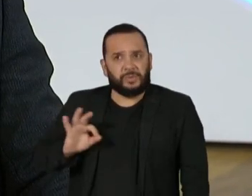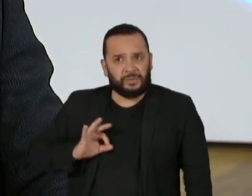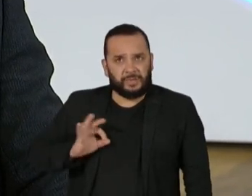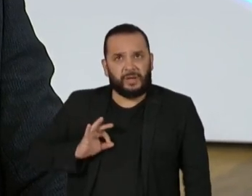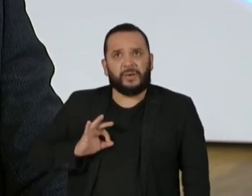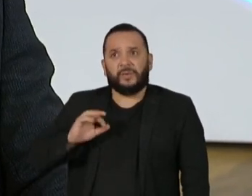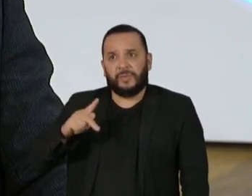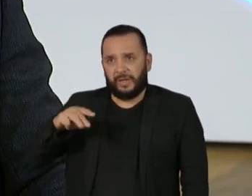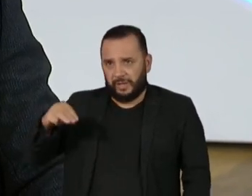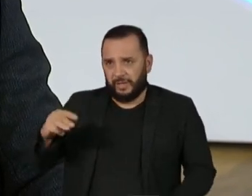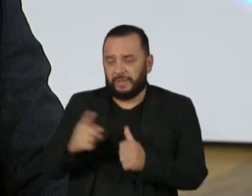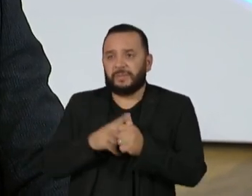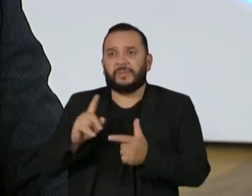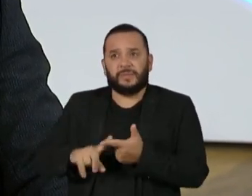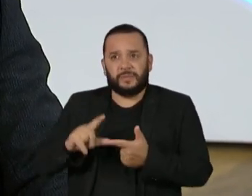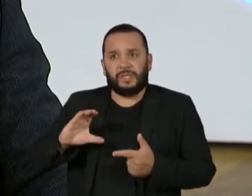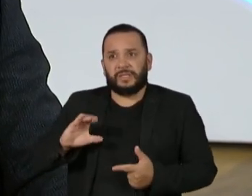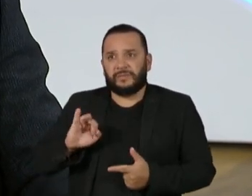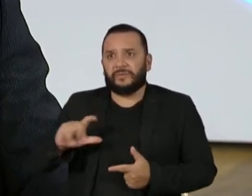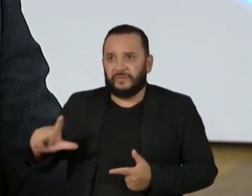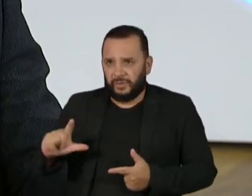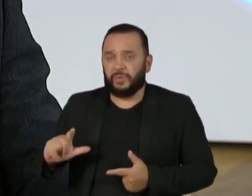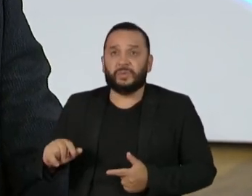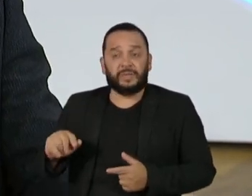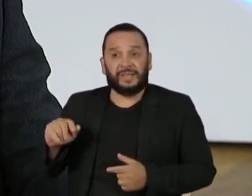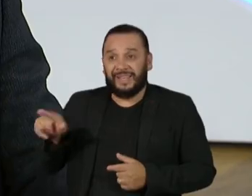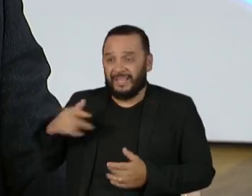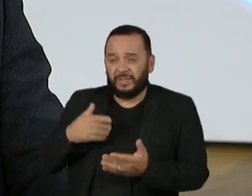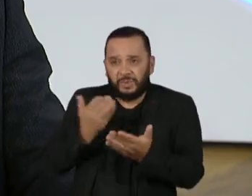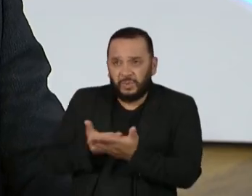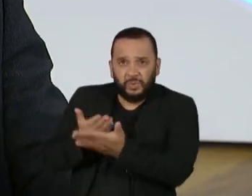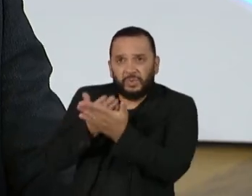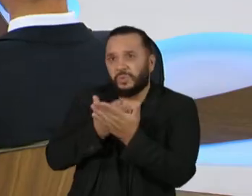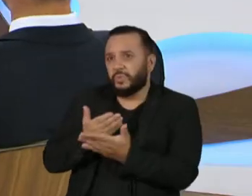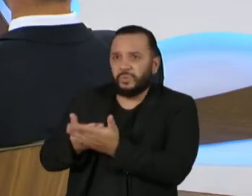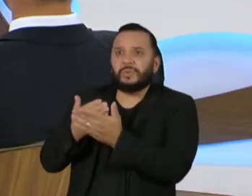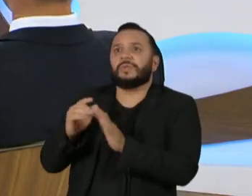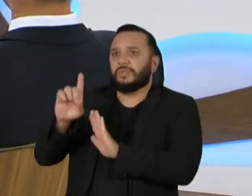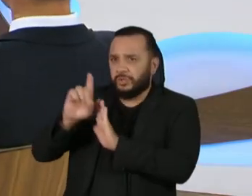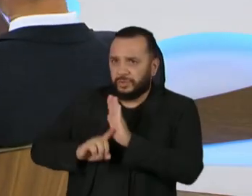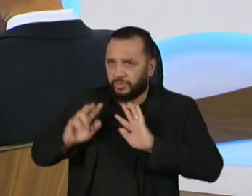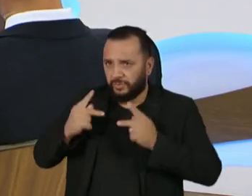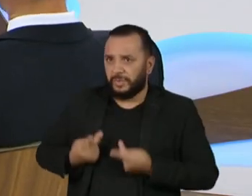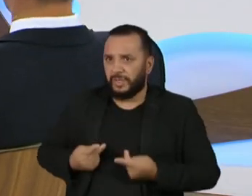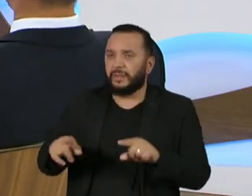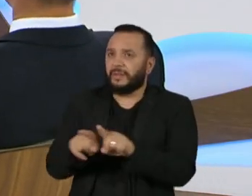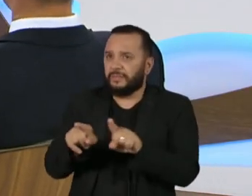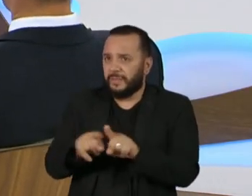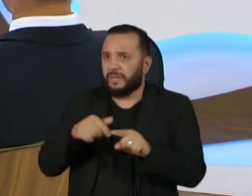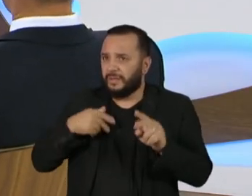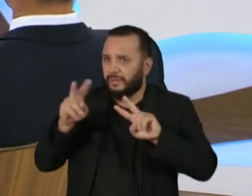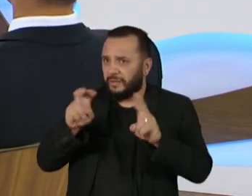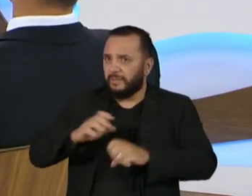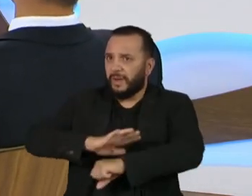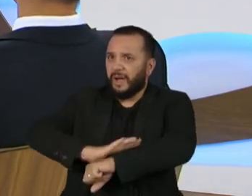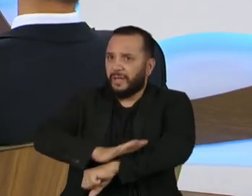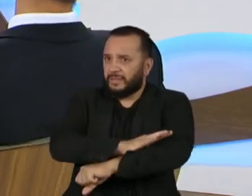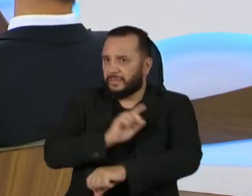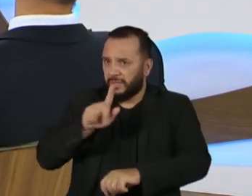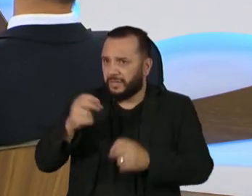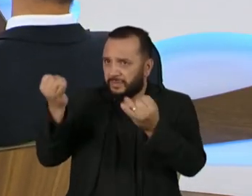de São Paulo possui a maior carga horária de direitos humanos e o tema racismo ele é falado nos Bancos escolares agora